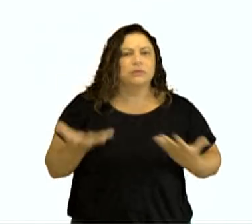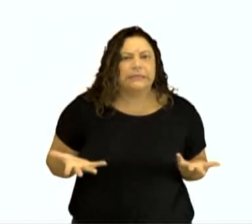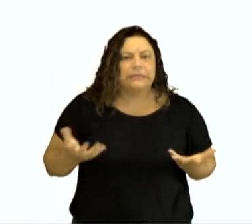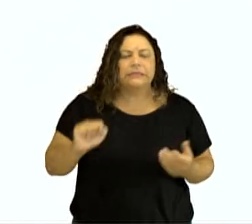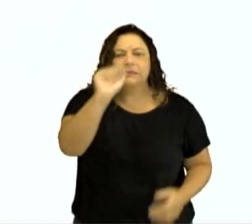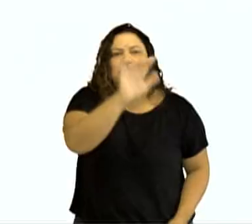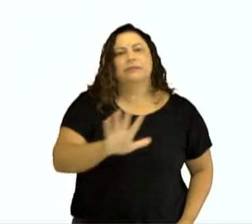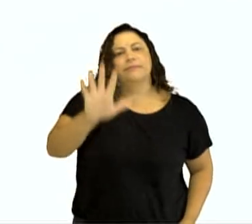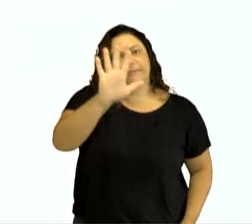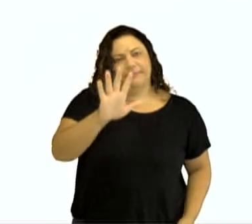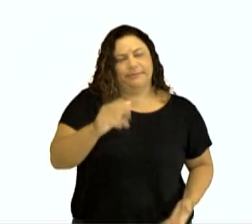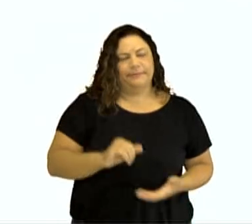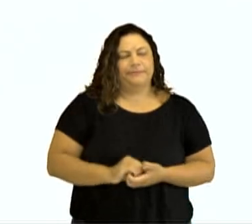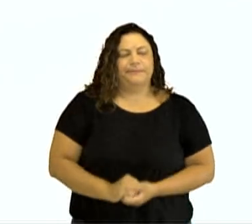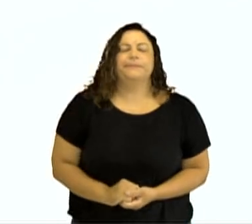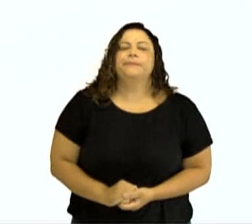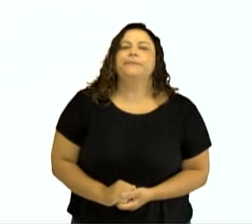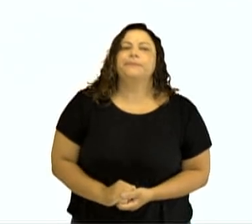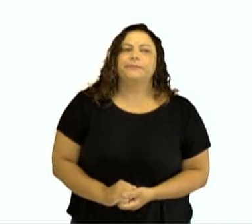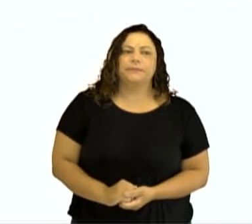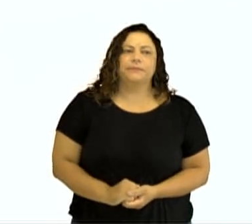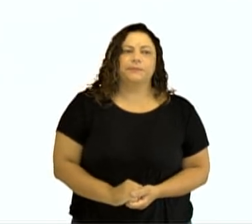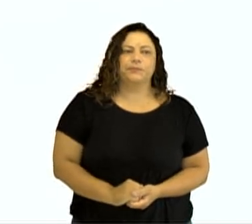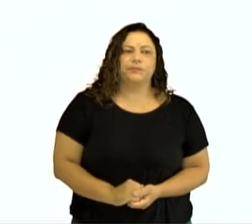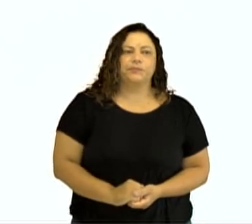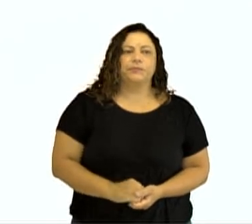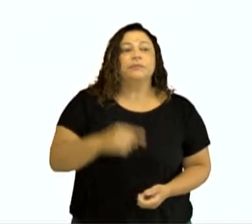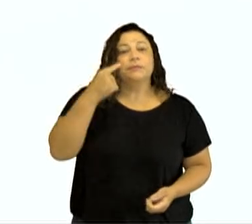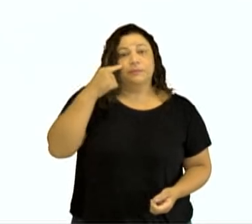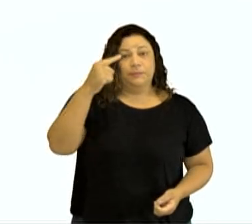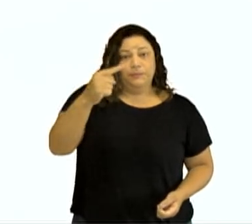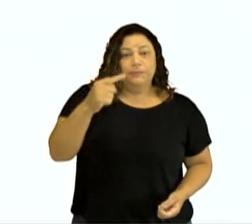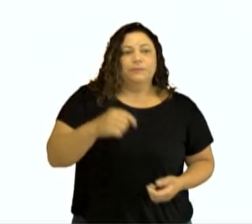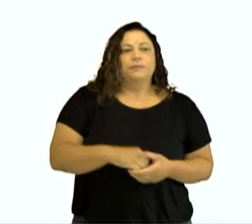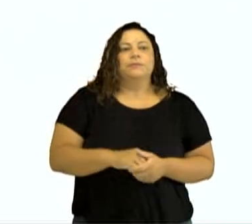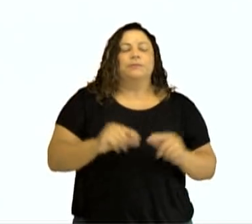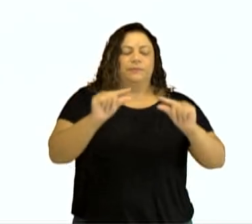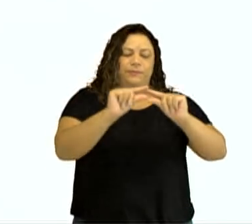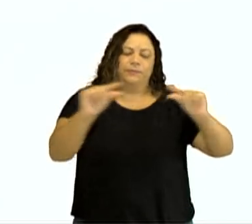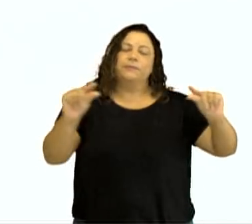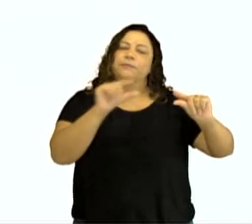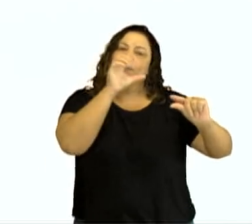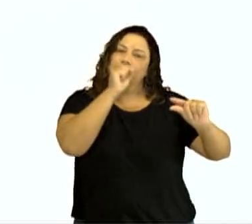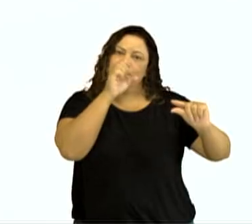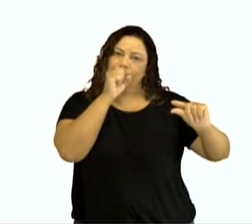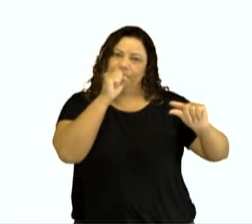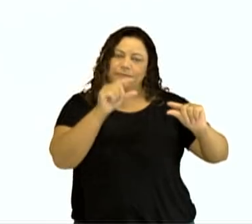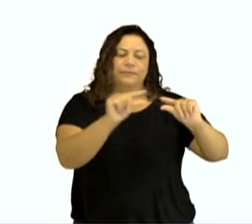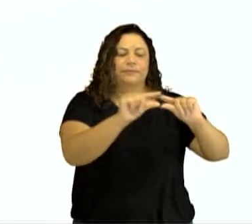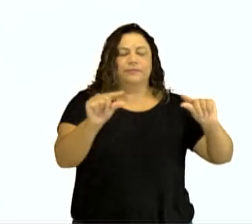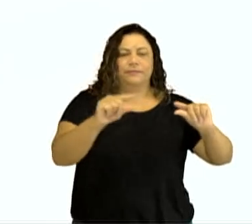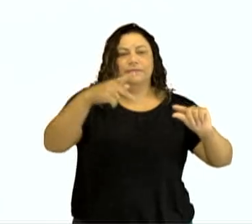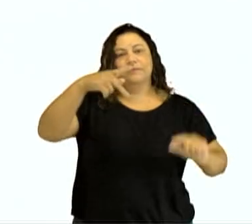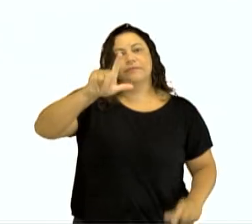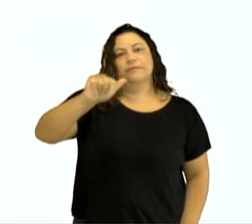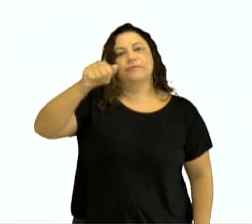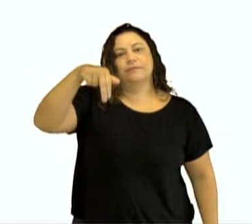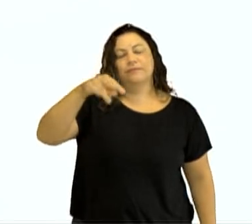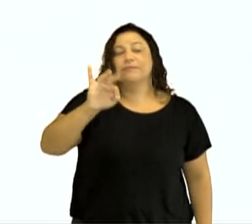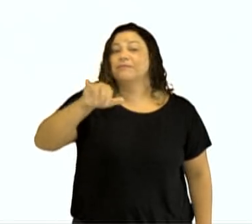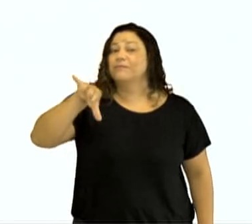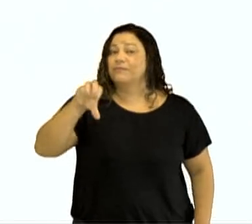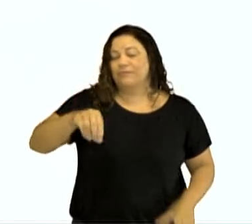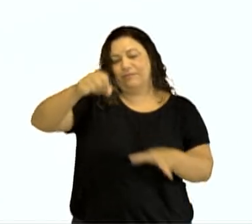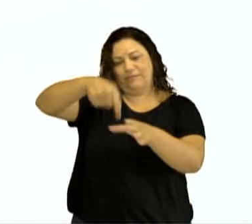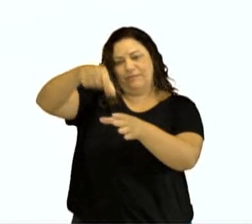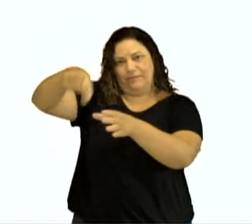leitura correta. Está dizendo aqui para nós, ó, que a barrinha em laranja vai representar o plantio, a barrinha